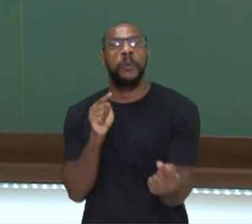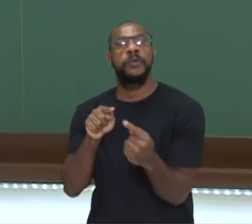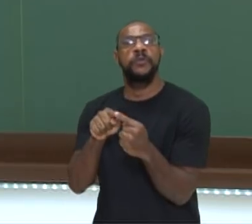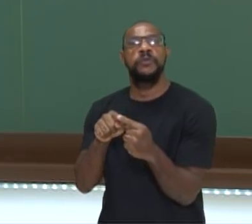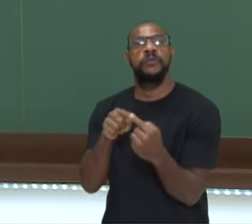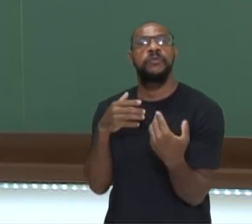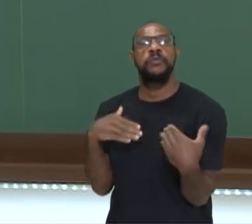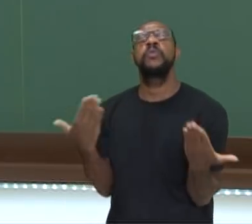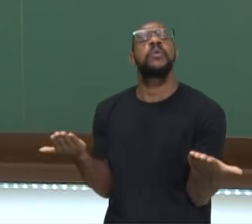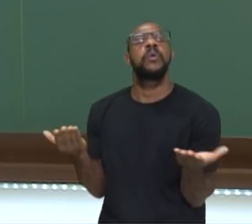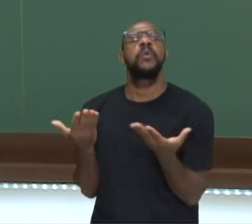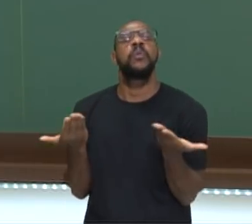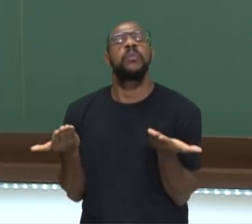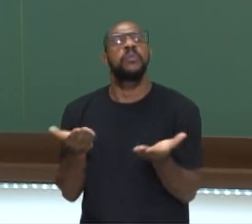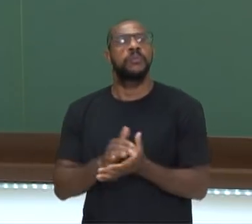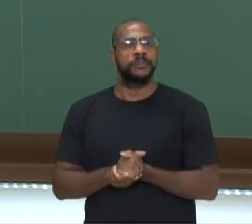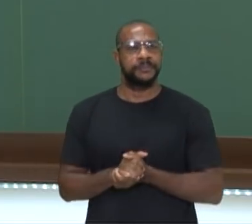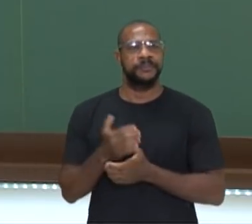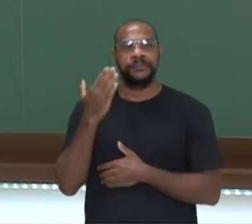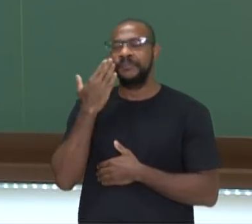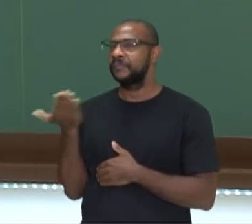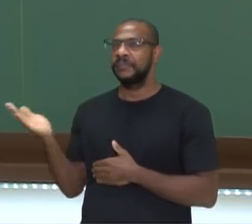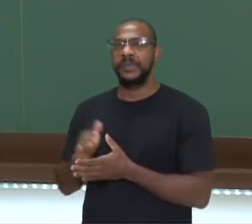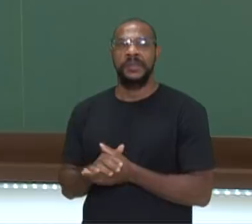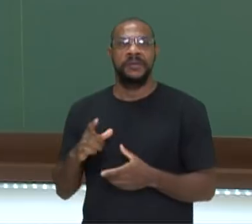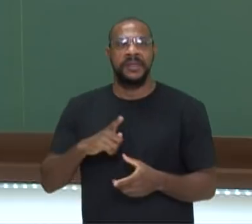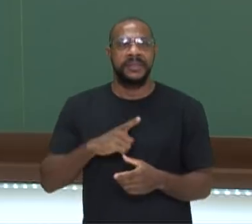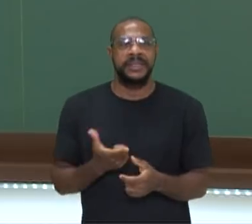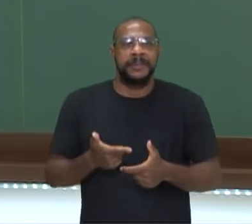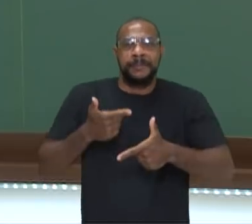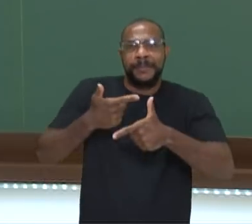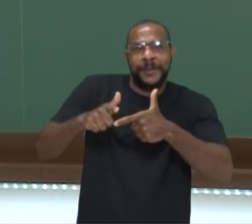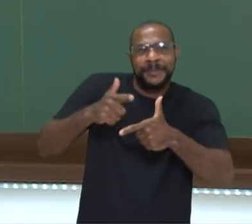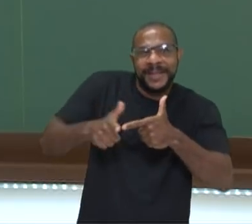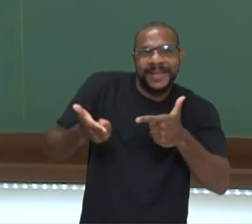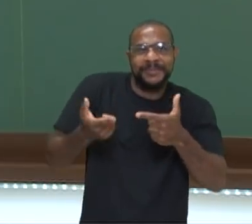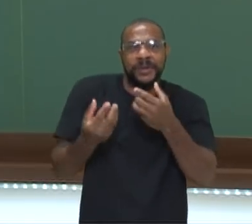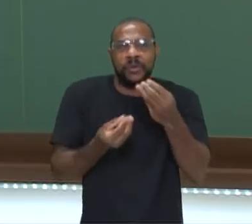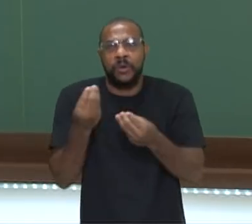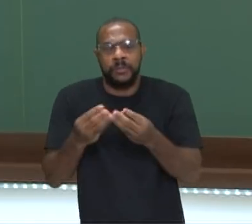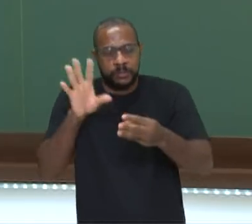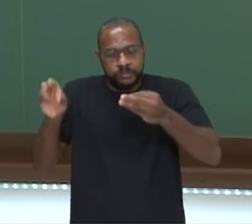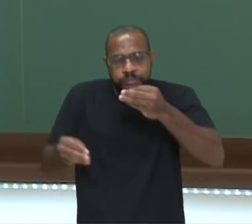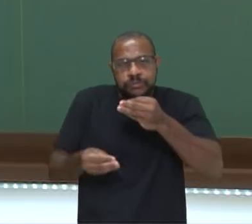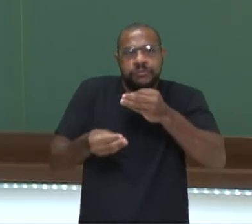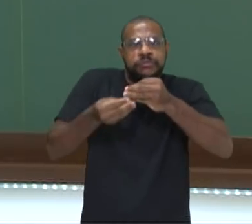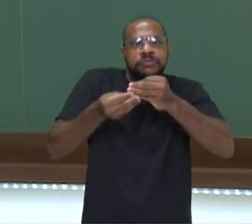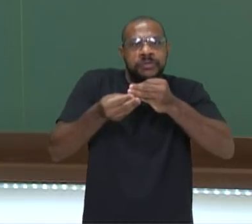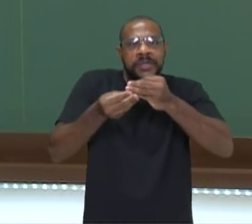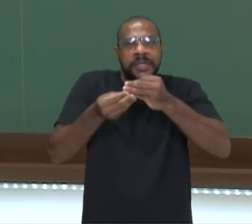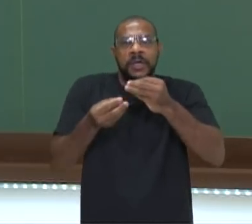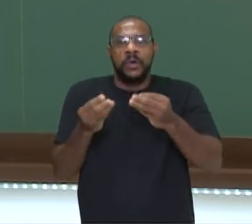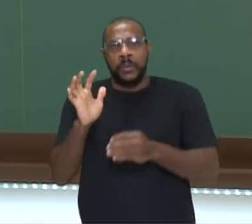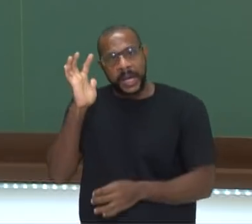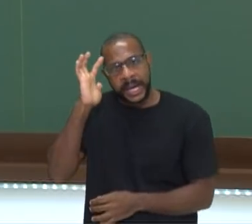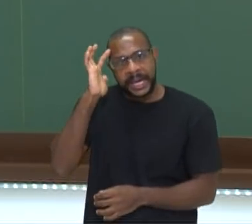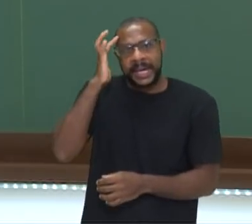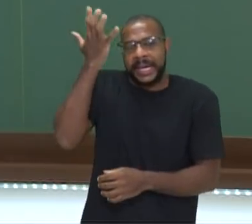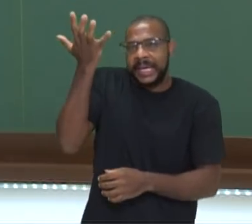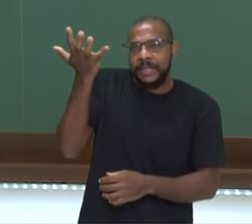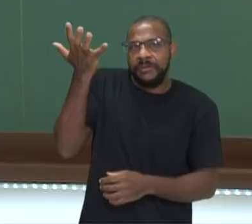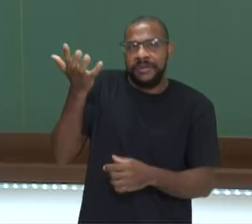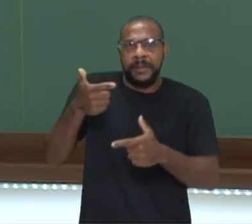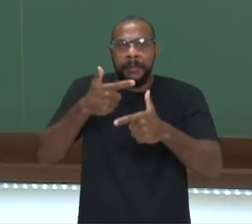hoje vai ser resolver situações problema envolvendo porcentagem e juros simples. Comparar juros